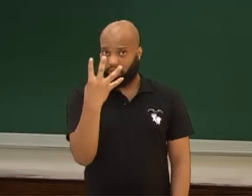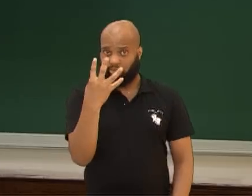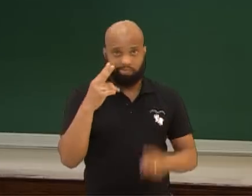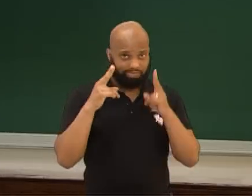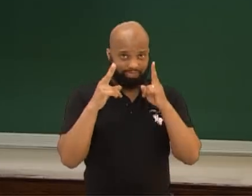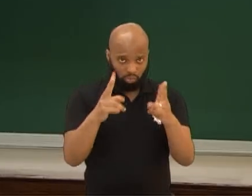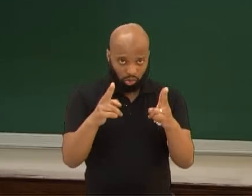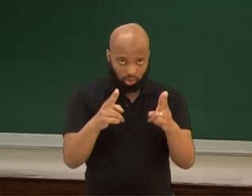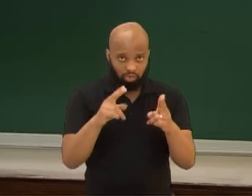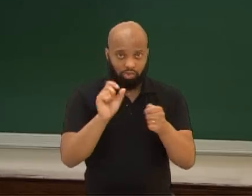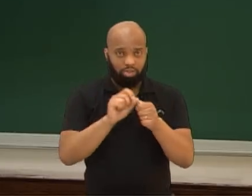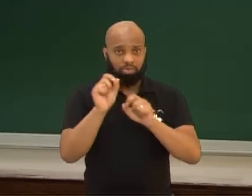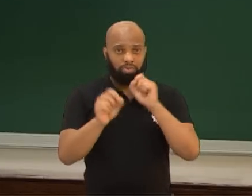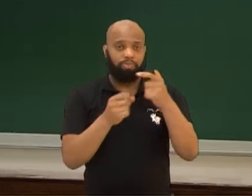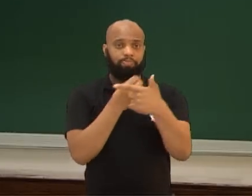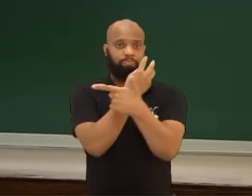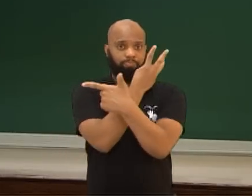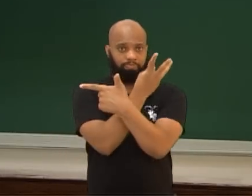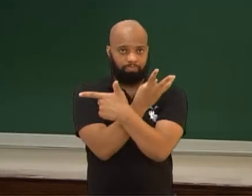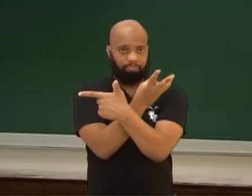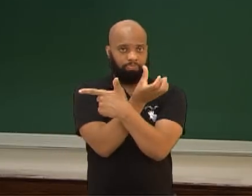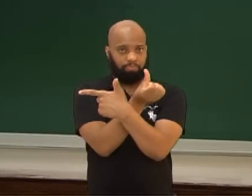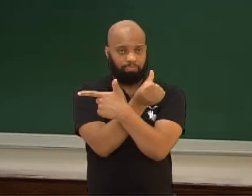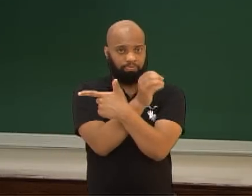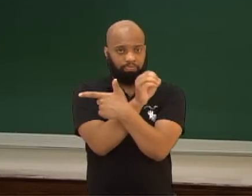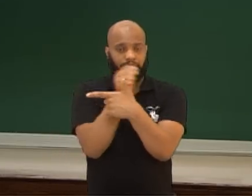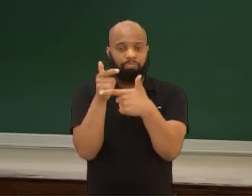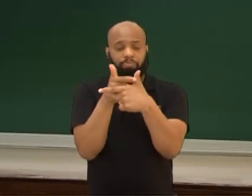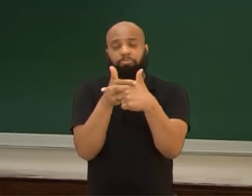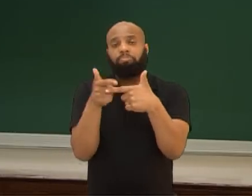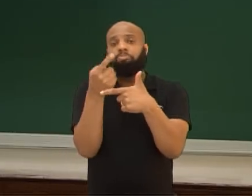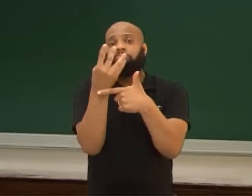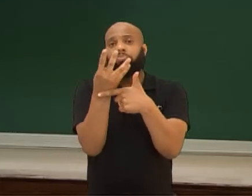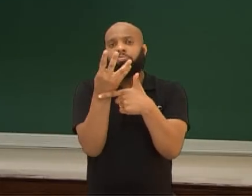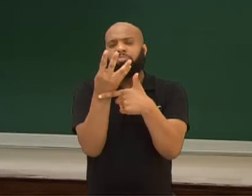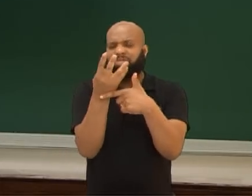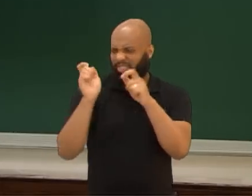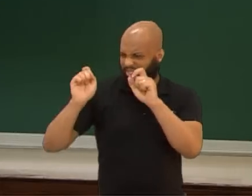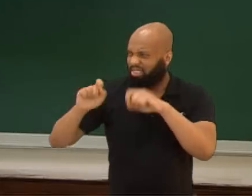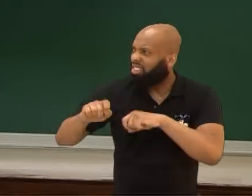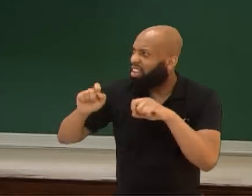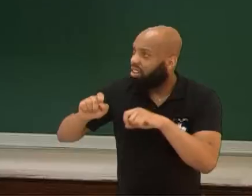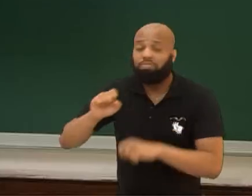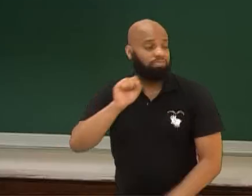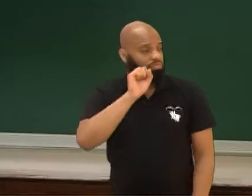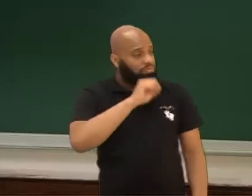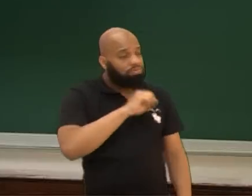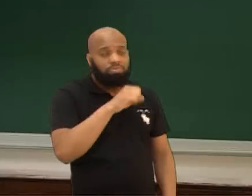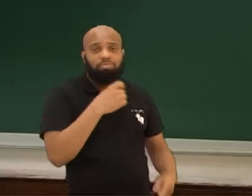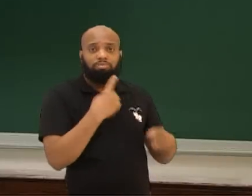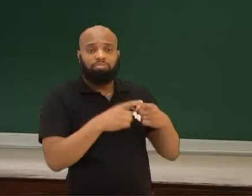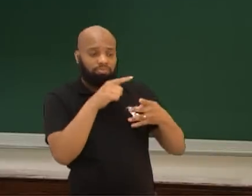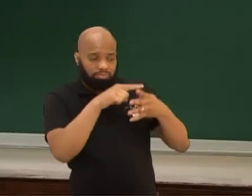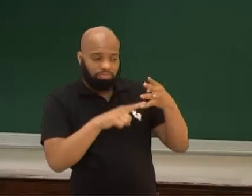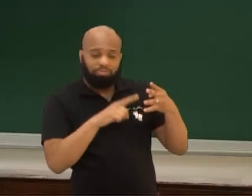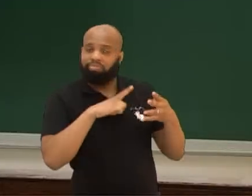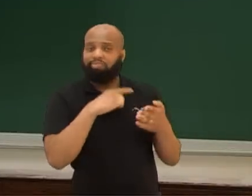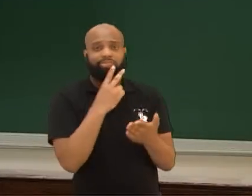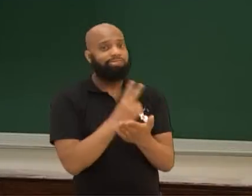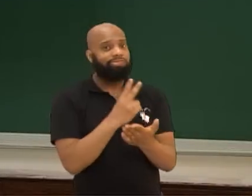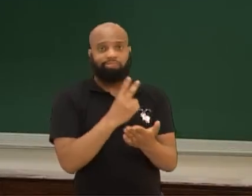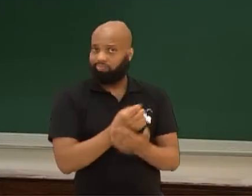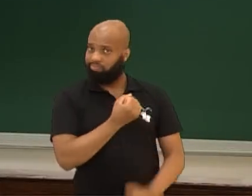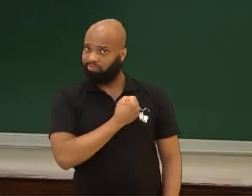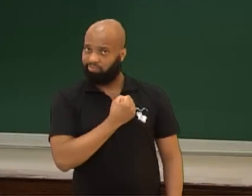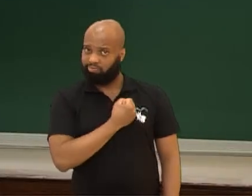gente pode só simplesmente dividir. Tá? Por que eu posso dividir? Porque ele está dizendo que os 4 têm a mesma medida. Então, quando eu